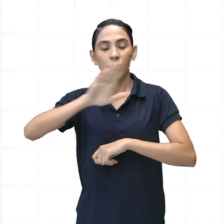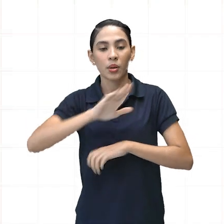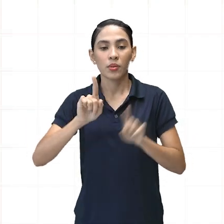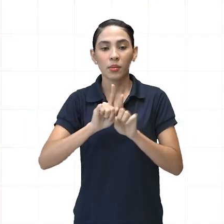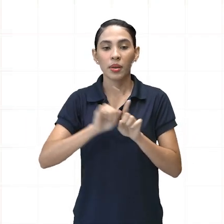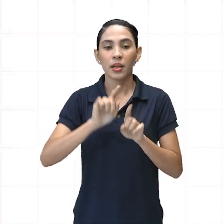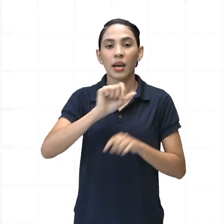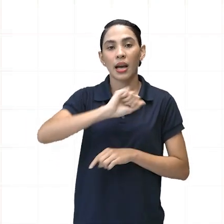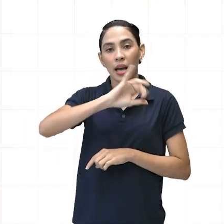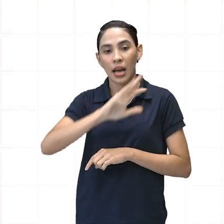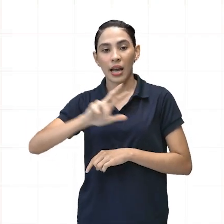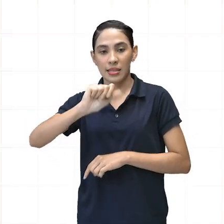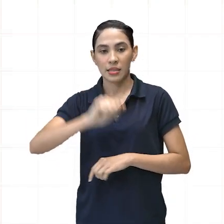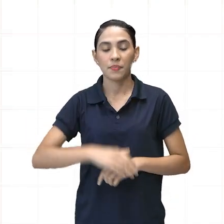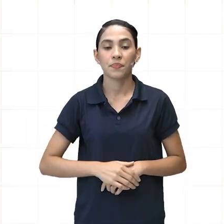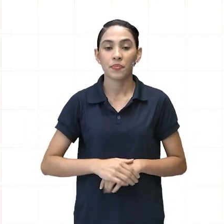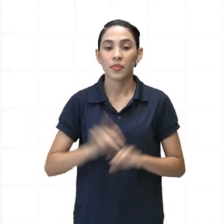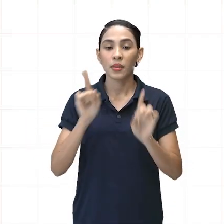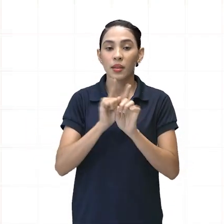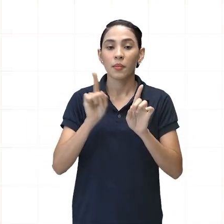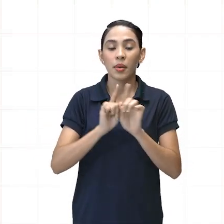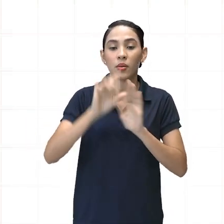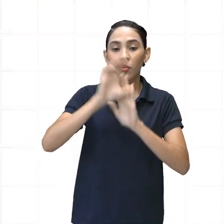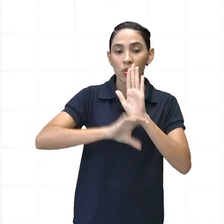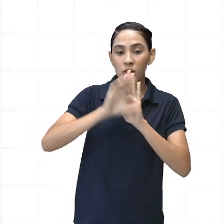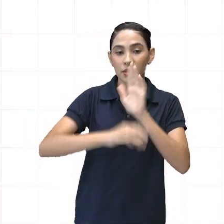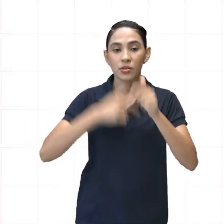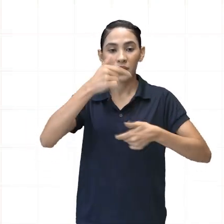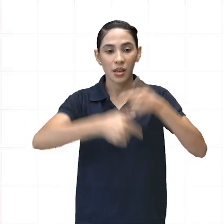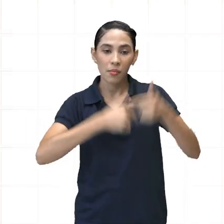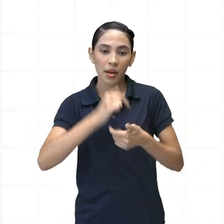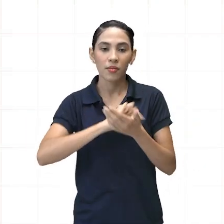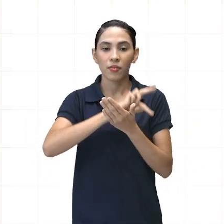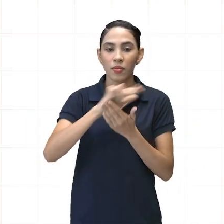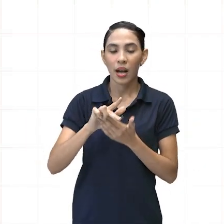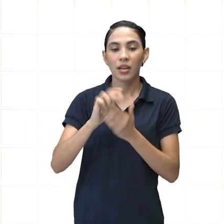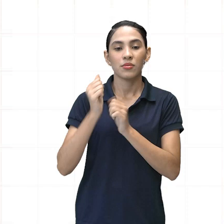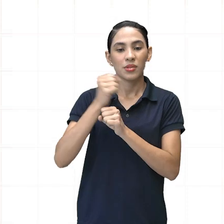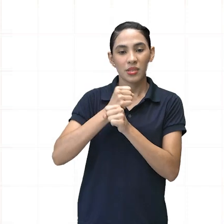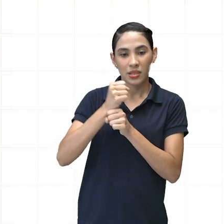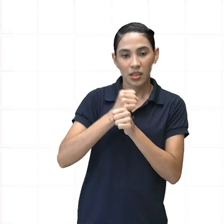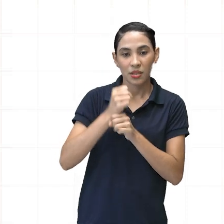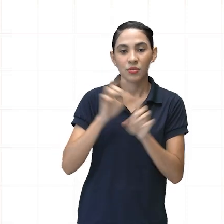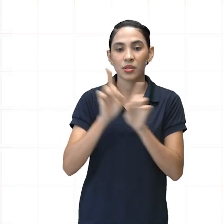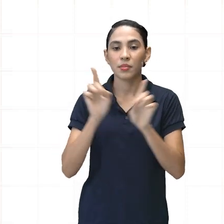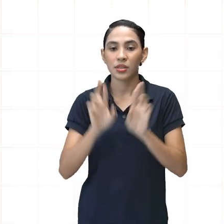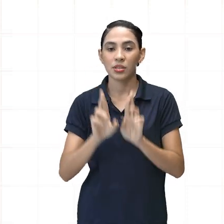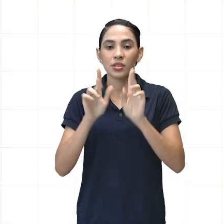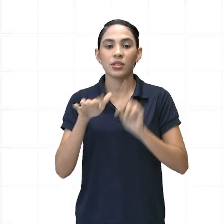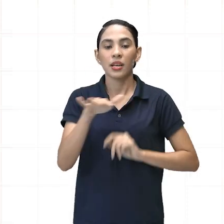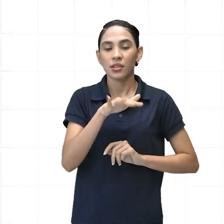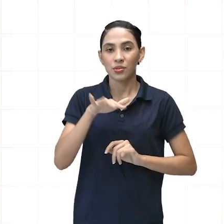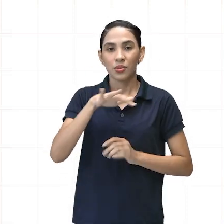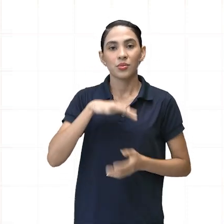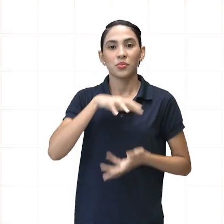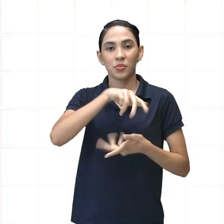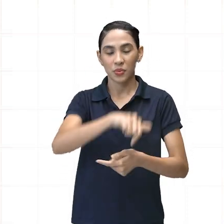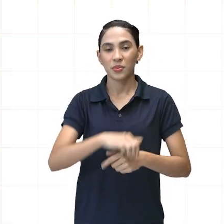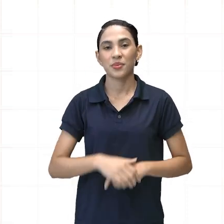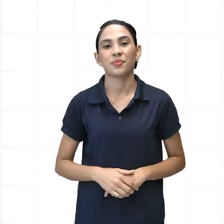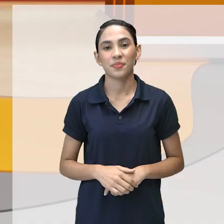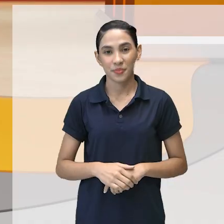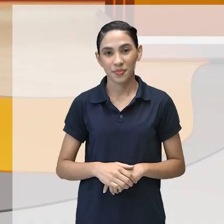europeus e asiáticos. A concepção de trabalho nas diversas épocas e nas distintas regiões